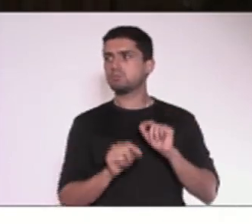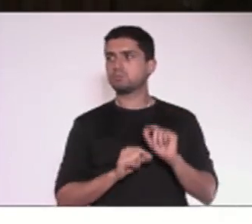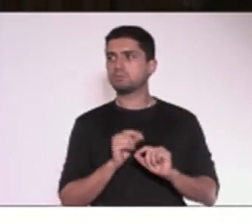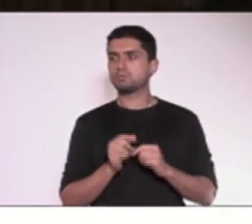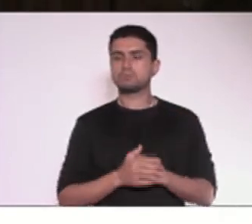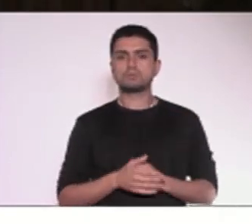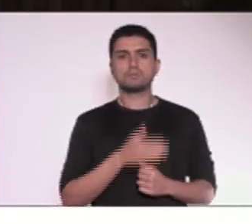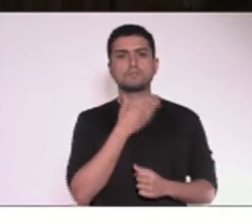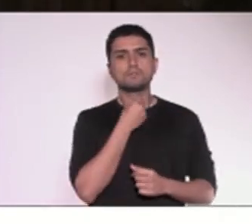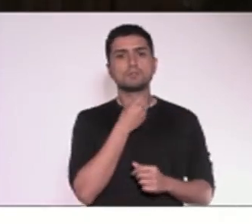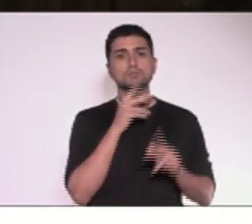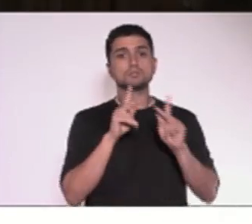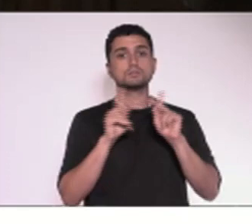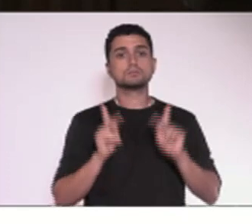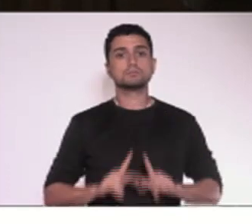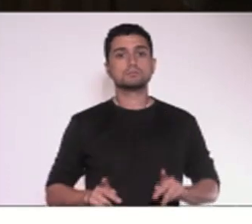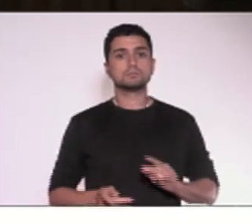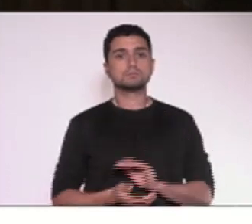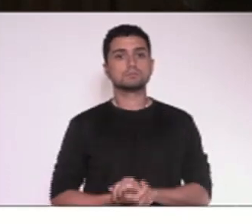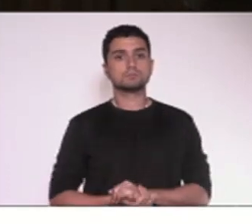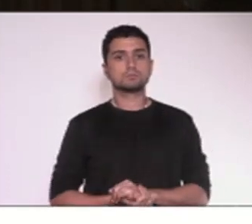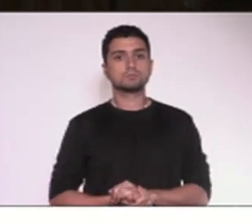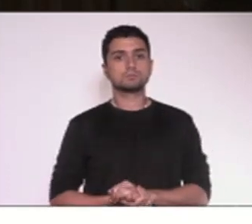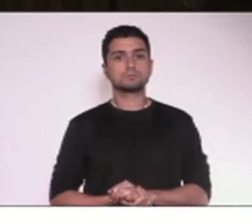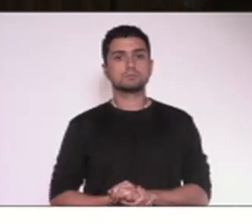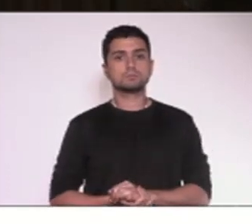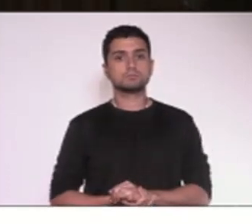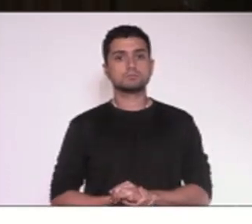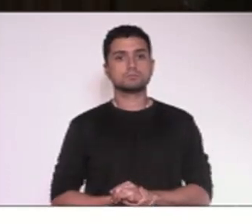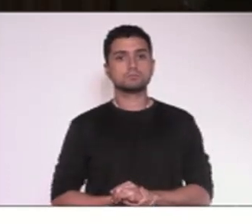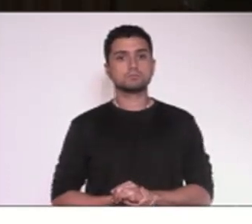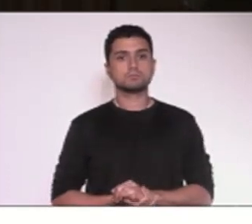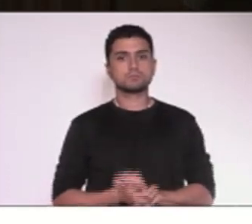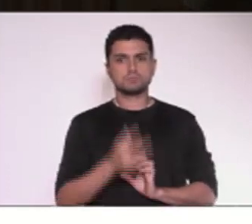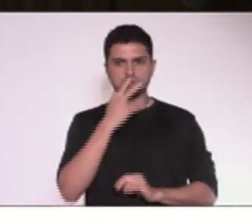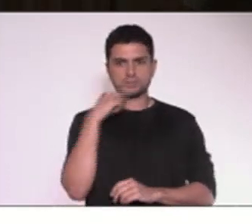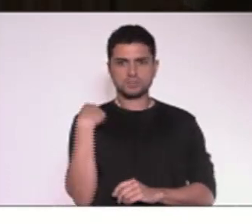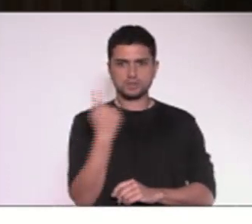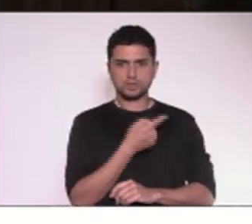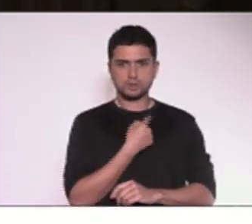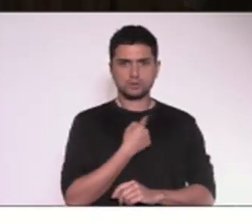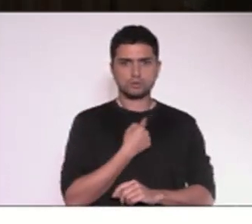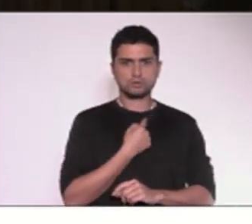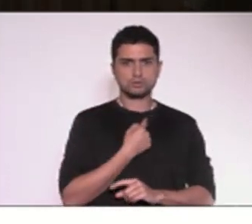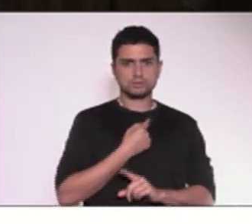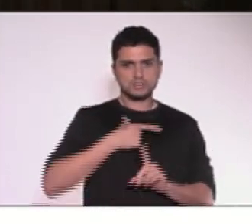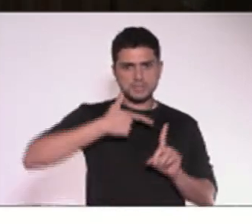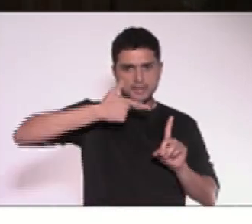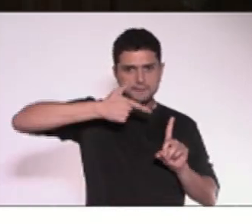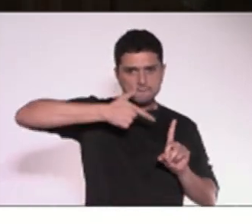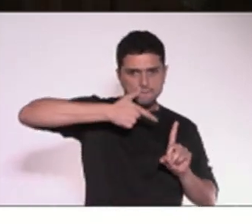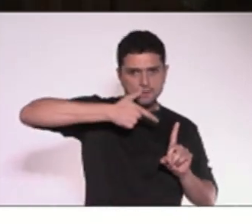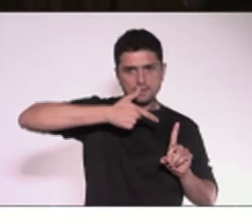Essa falsa paz nos leva a gente ficar refém da criminalidade.